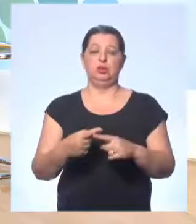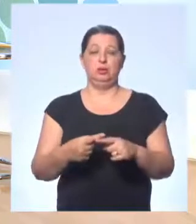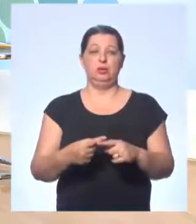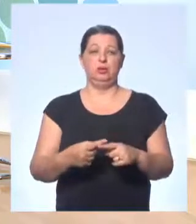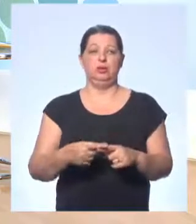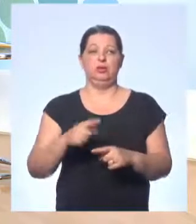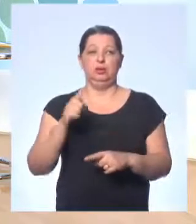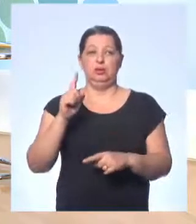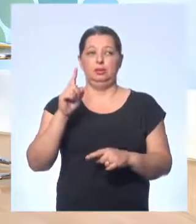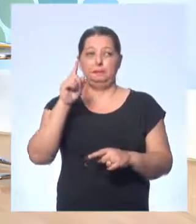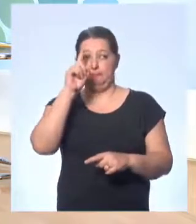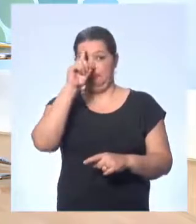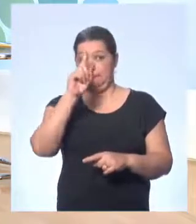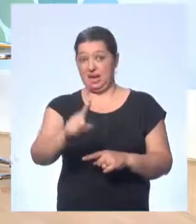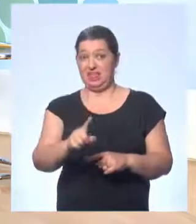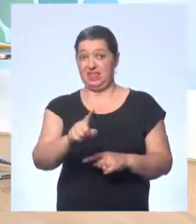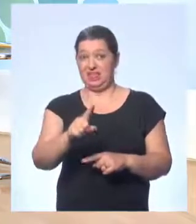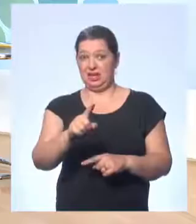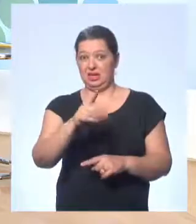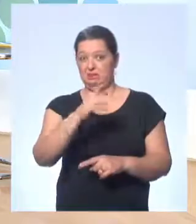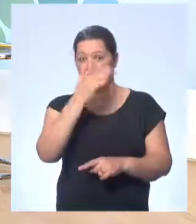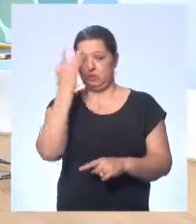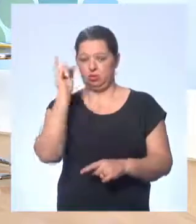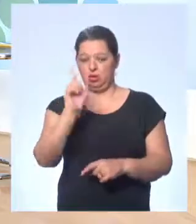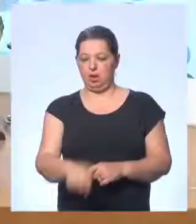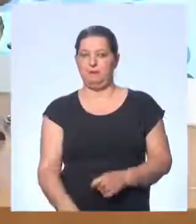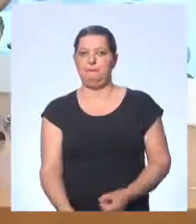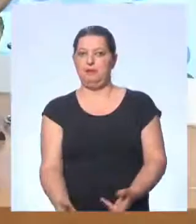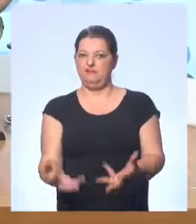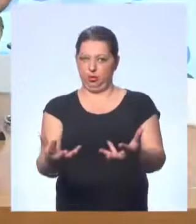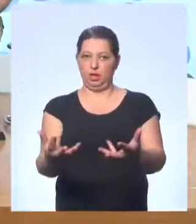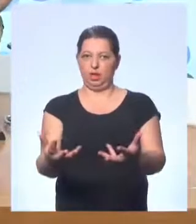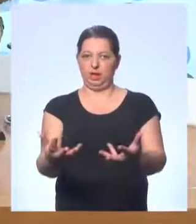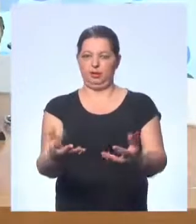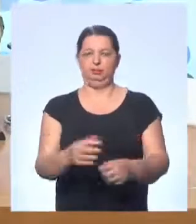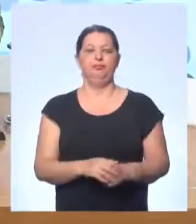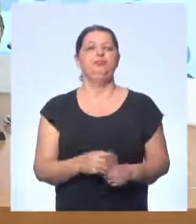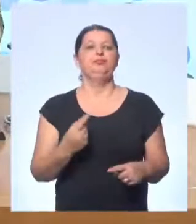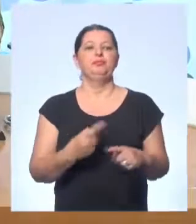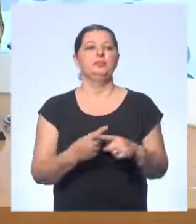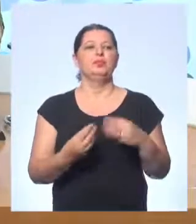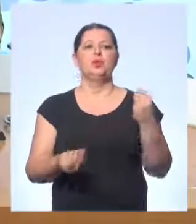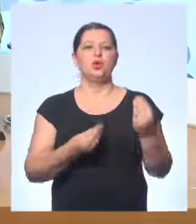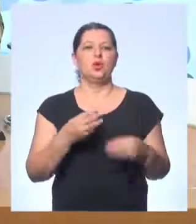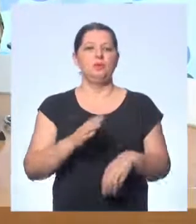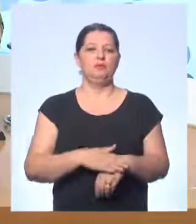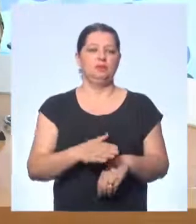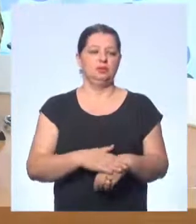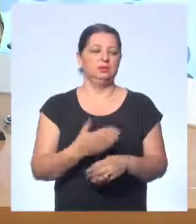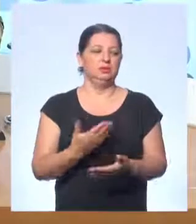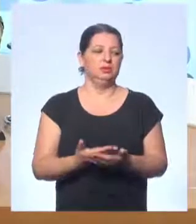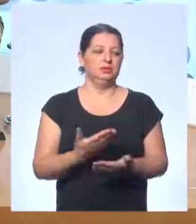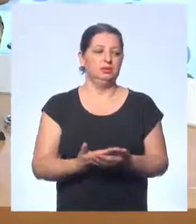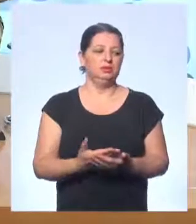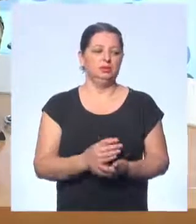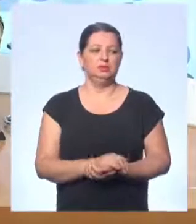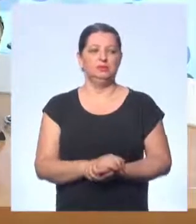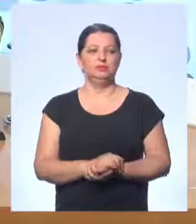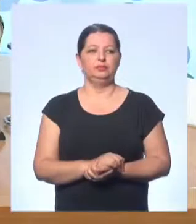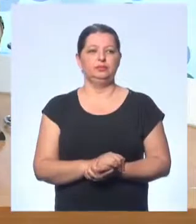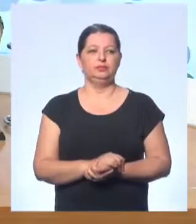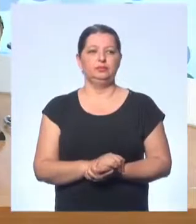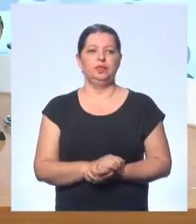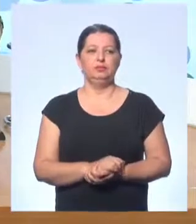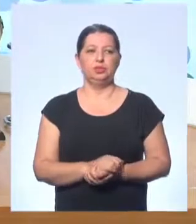que absurdo. uma profanação. Meu Deus, olha isso. Já pensou? Que horror. Como você pode fazer isso na aula? Não. É